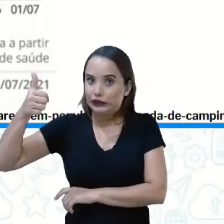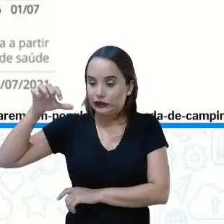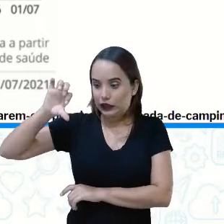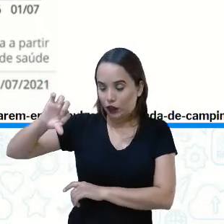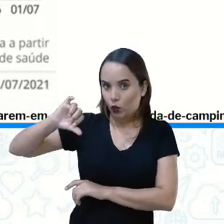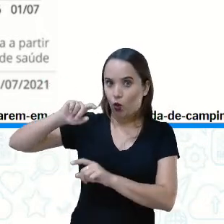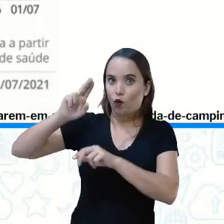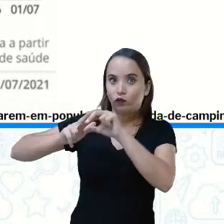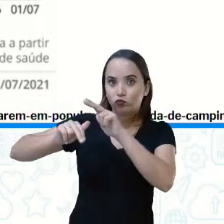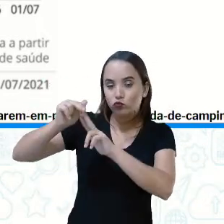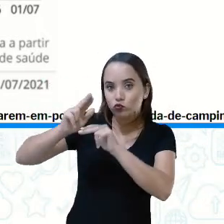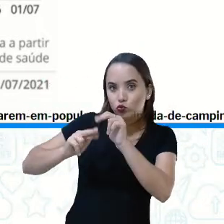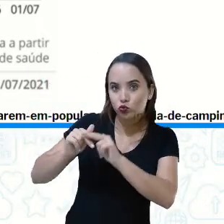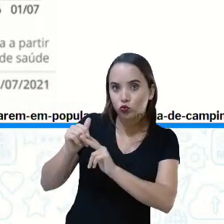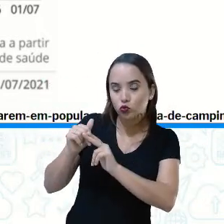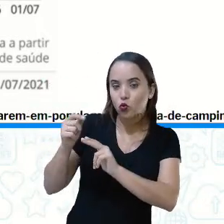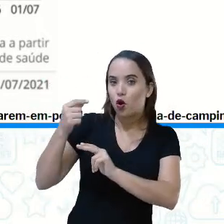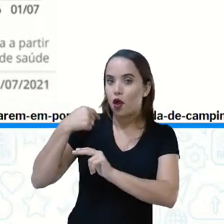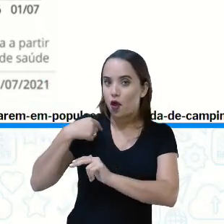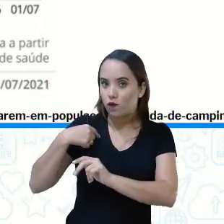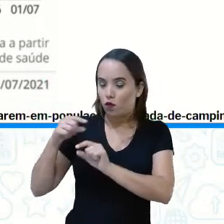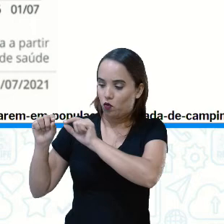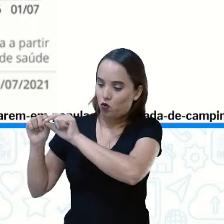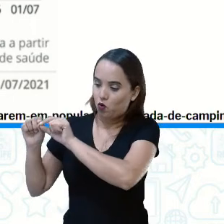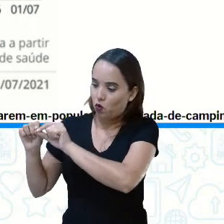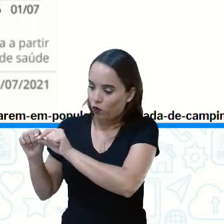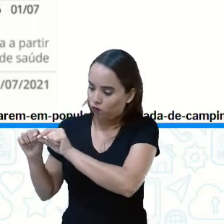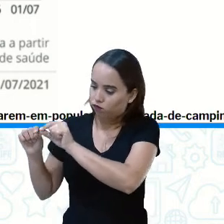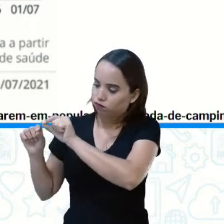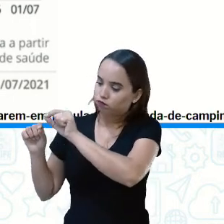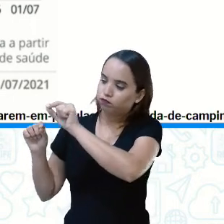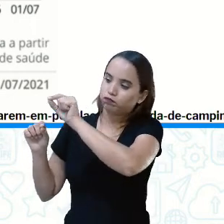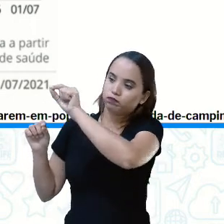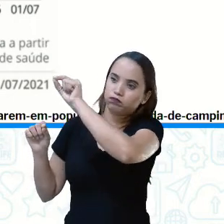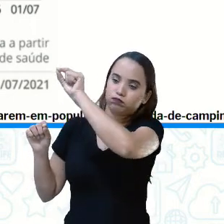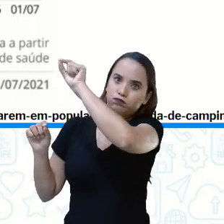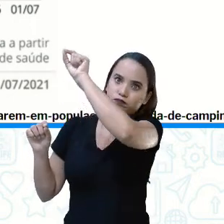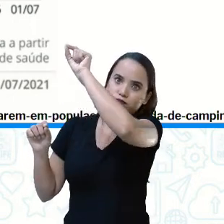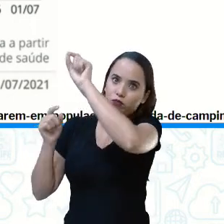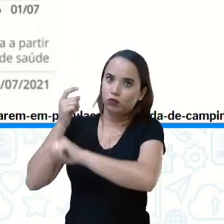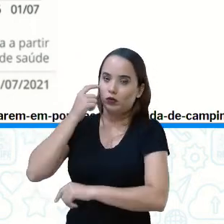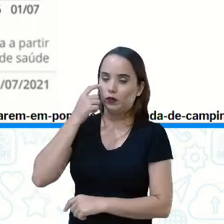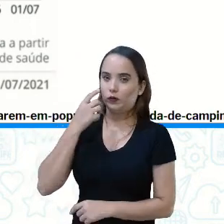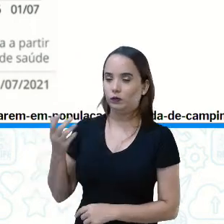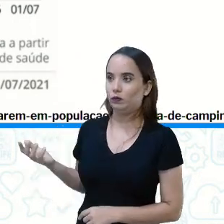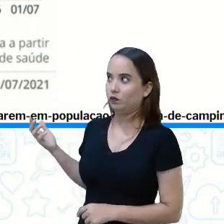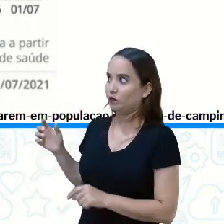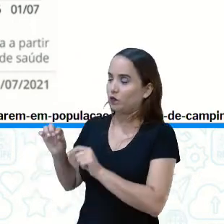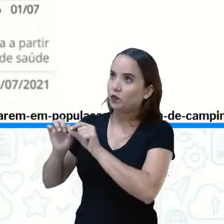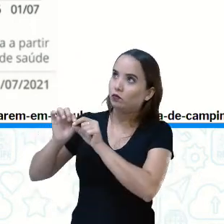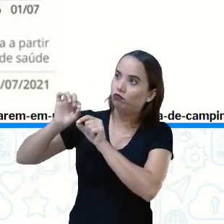junho, eu vou acompanhar a linha lá em cima, vocês estão vendo lá, ó,